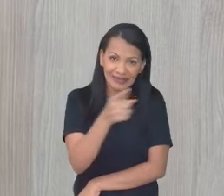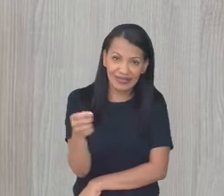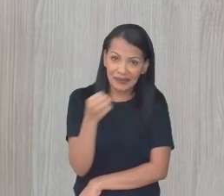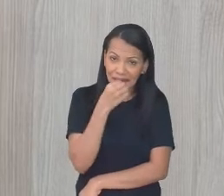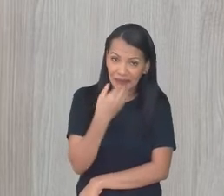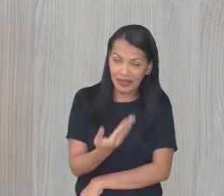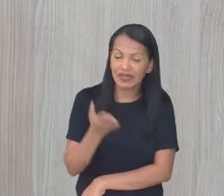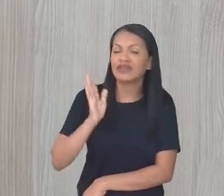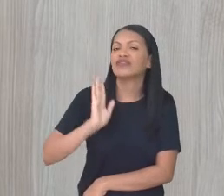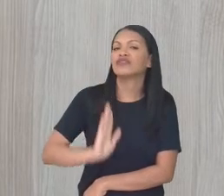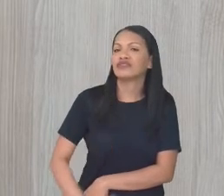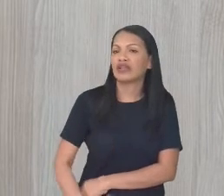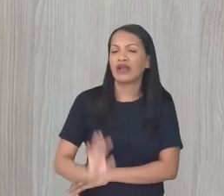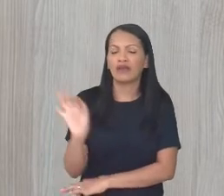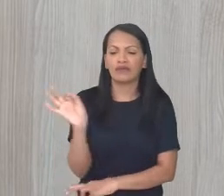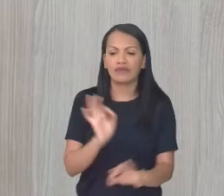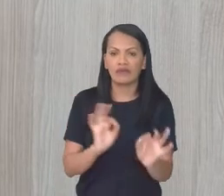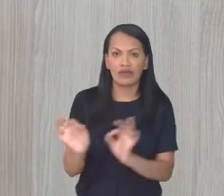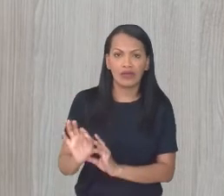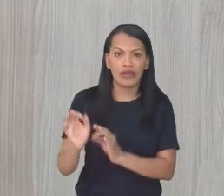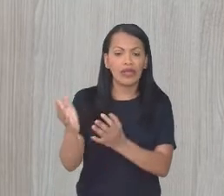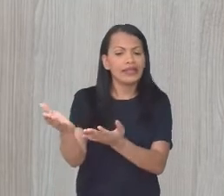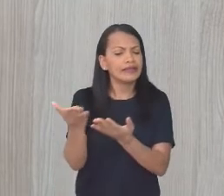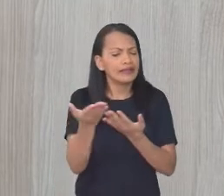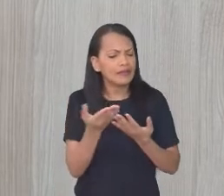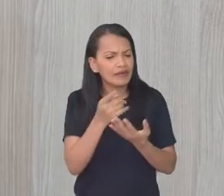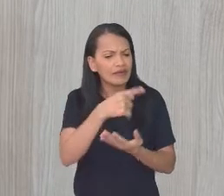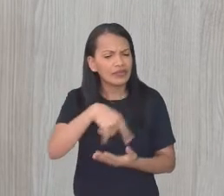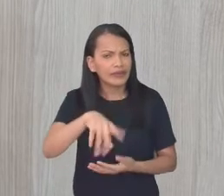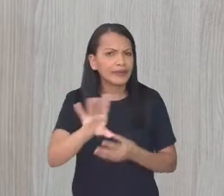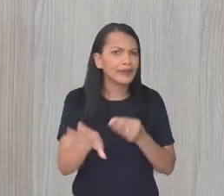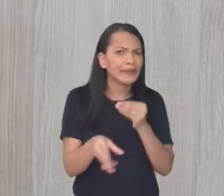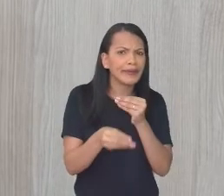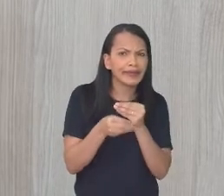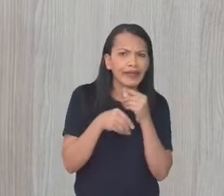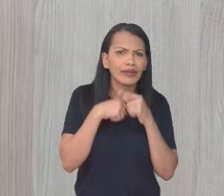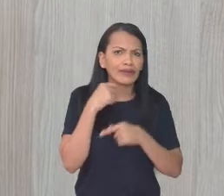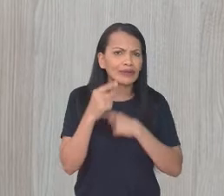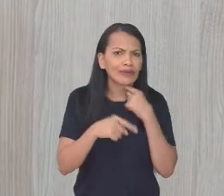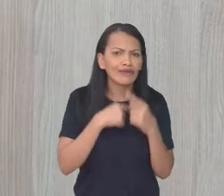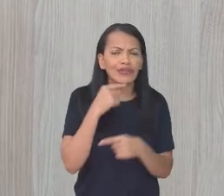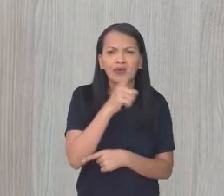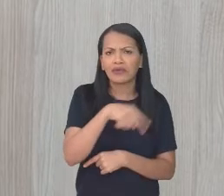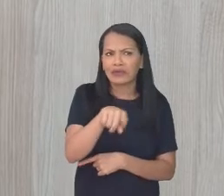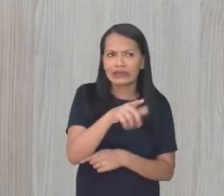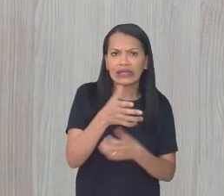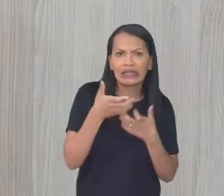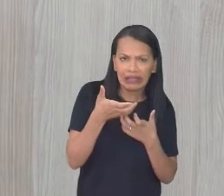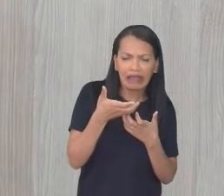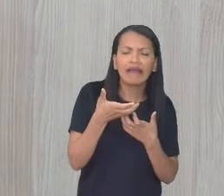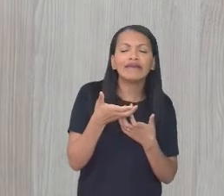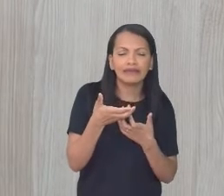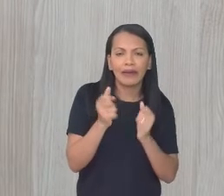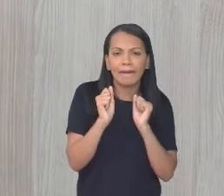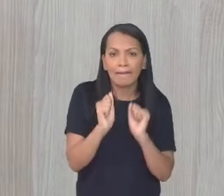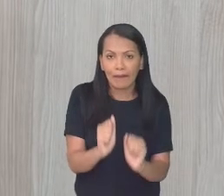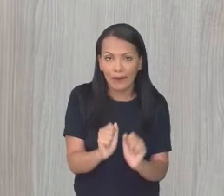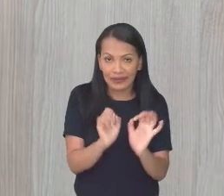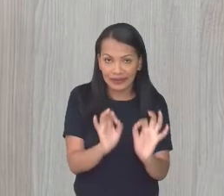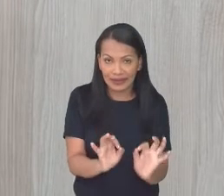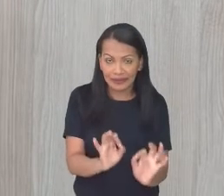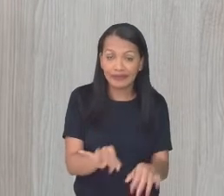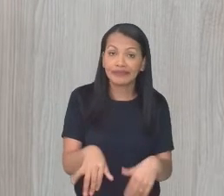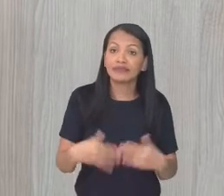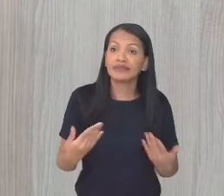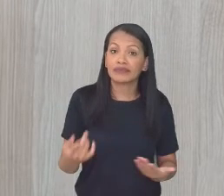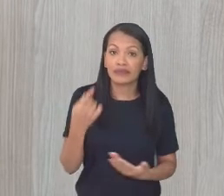aqui conectada e pronta para receber seus comentários, suas dúvidas, o que vocês tiverem para mandar para a gente aqui, tá certo?